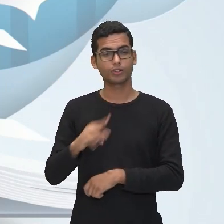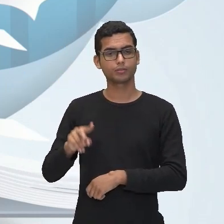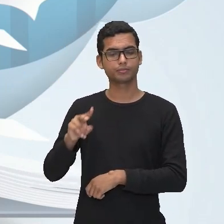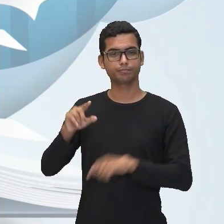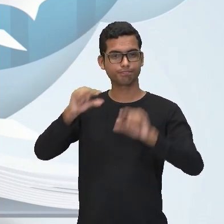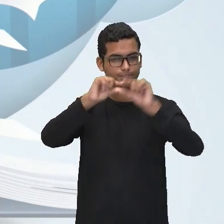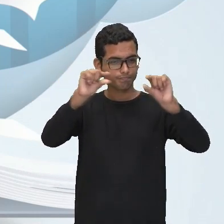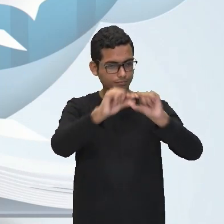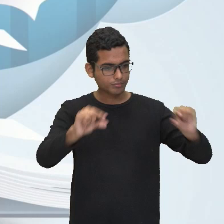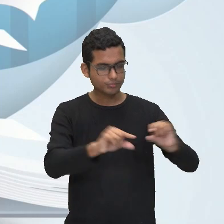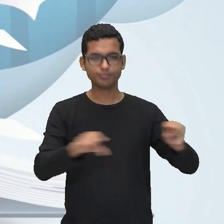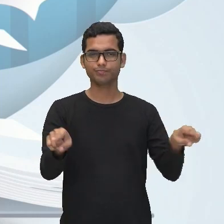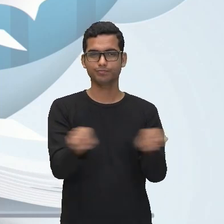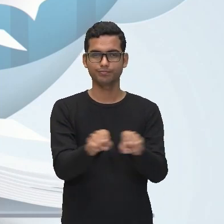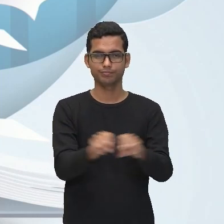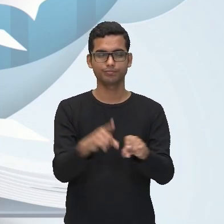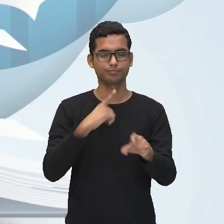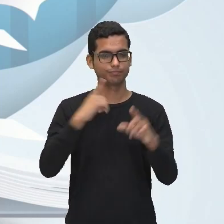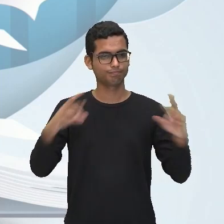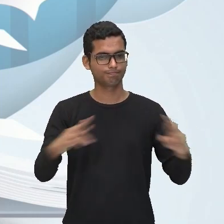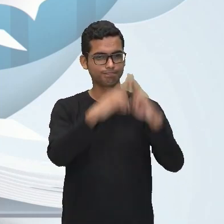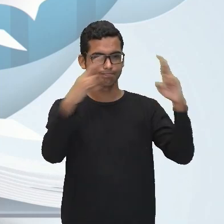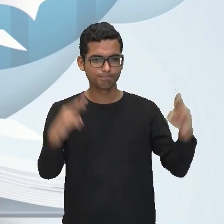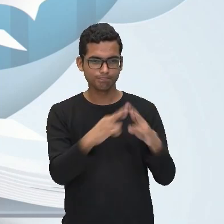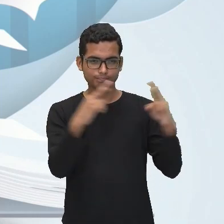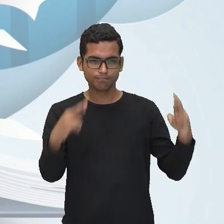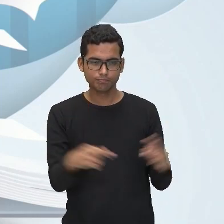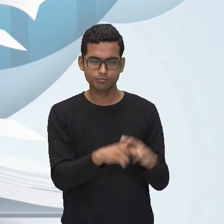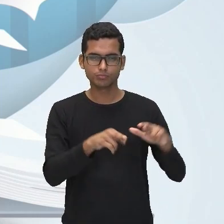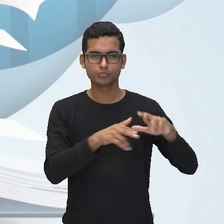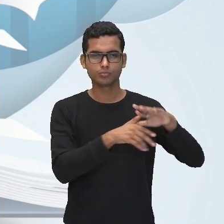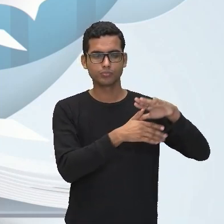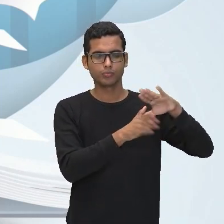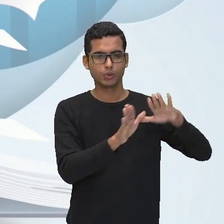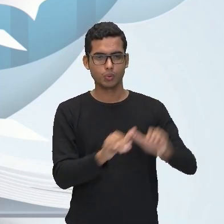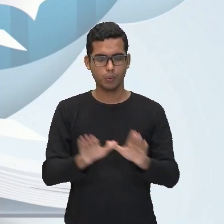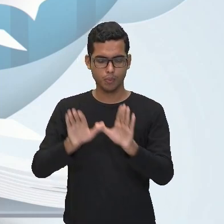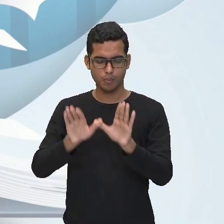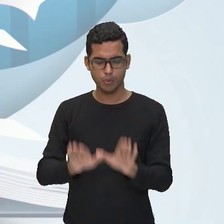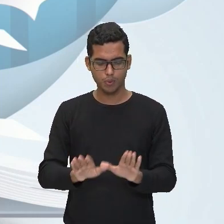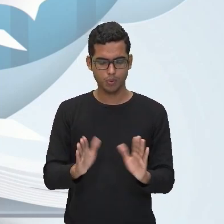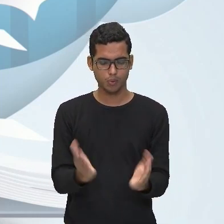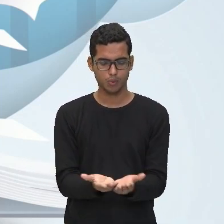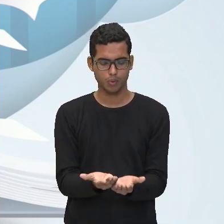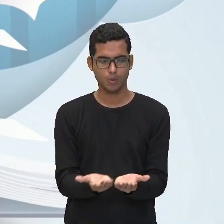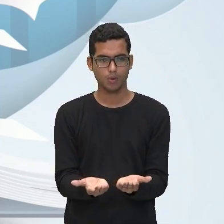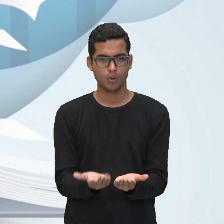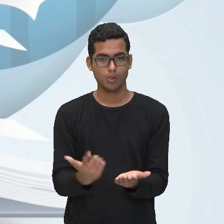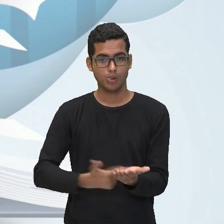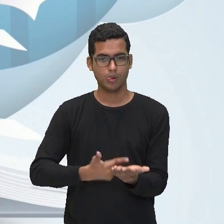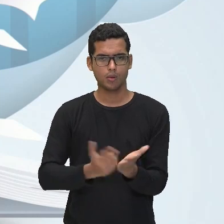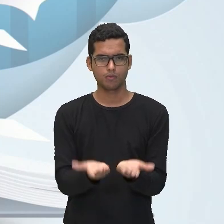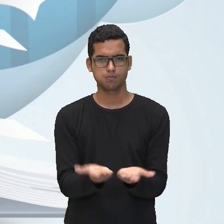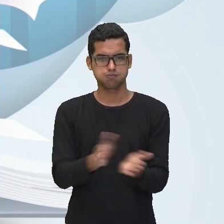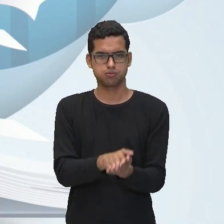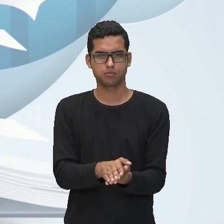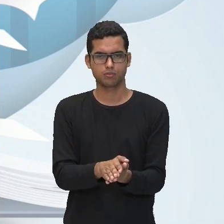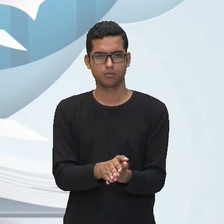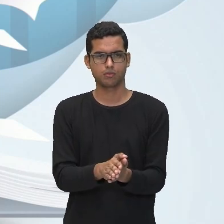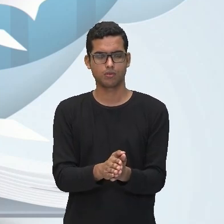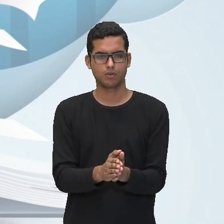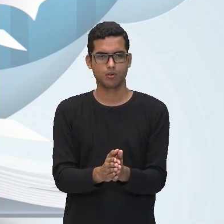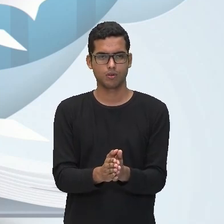tem rimas. Pousam no livro que lês. Quando fechas o livro, eles alçam